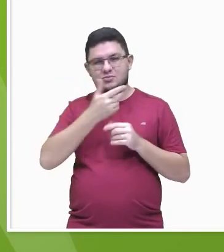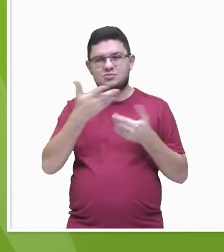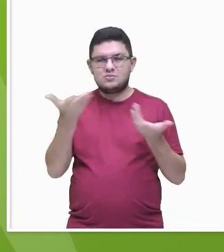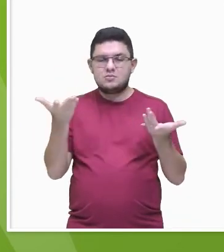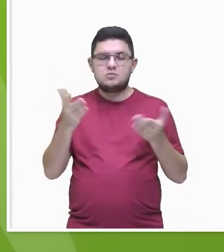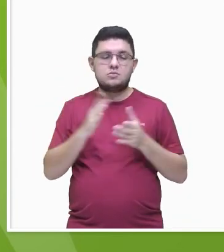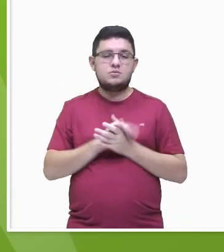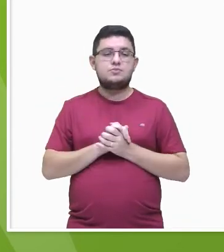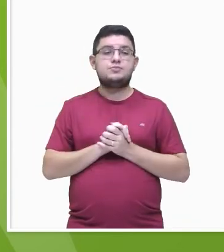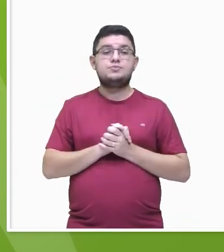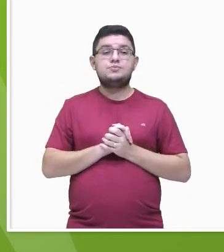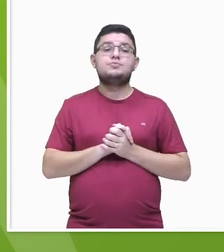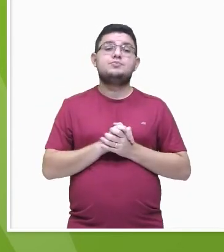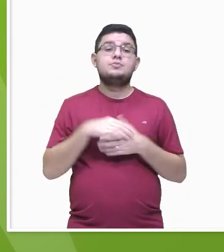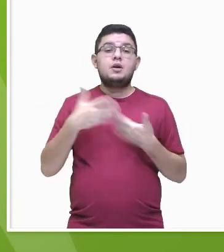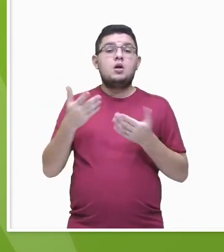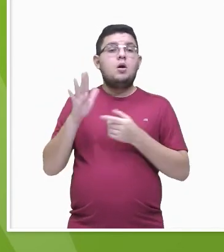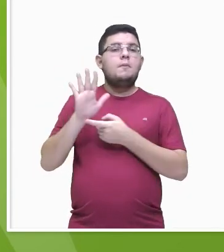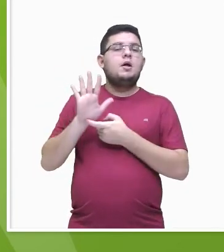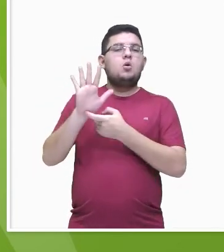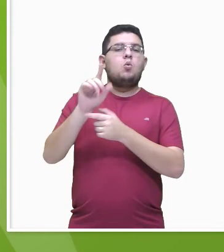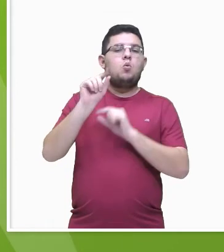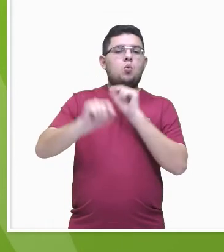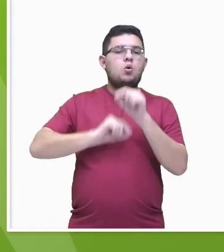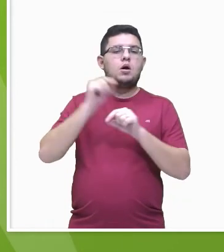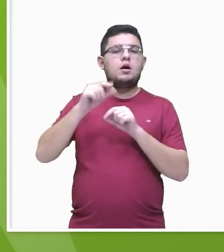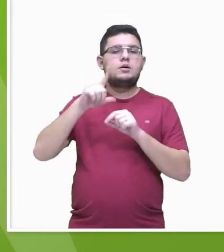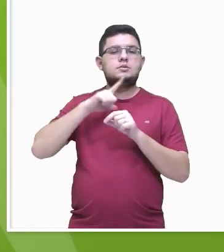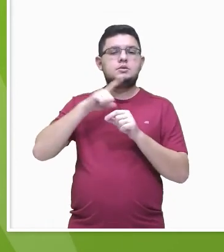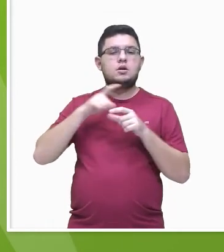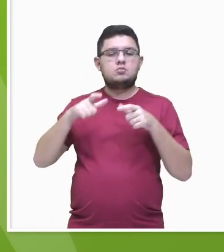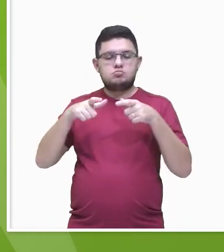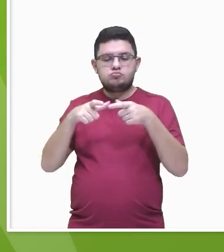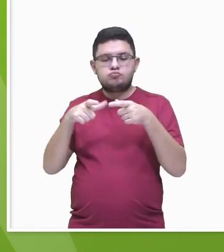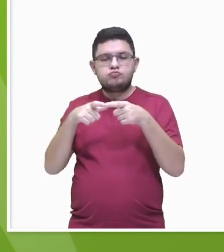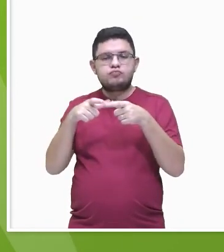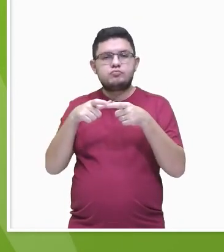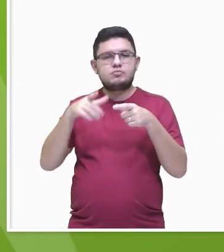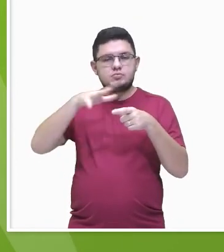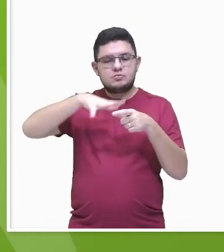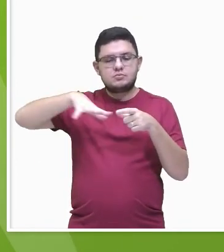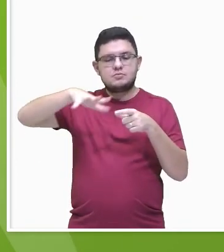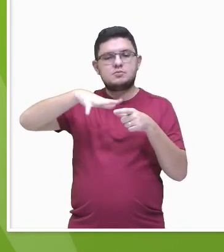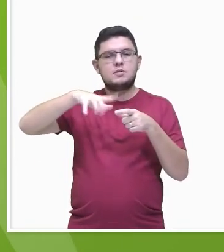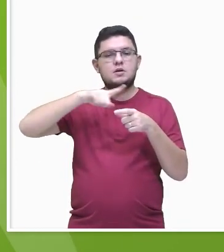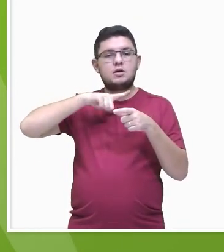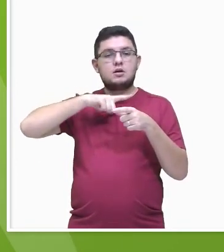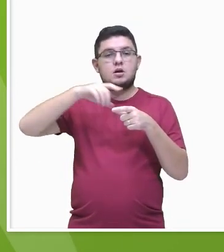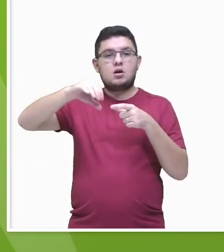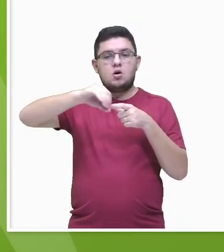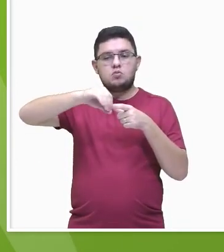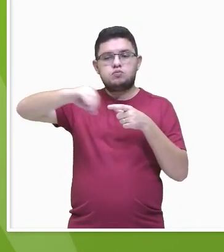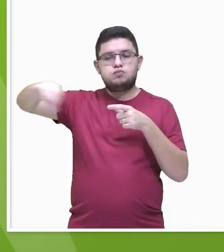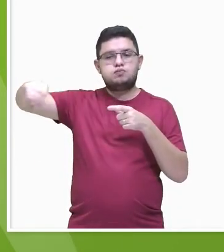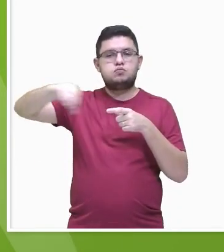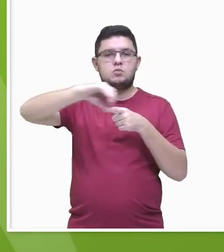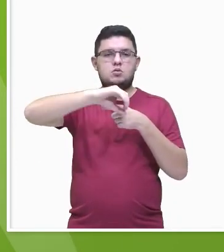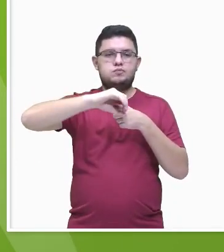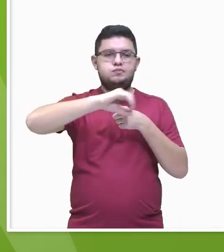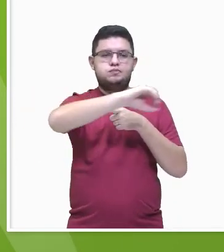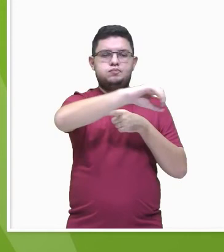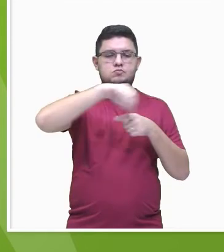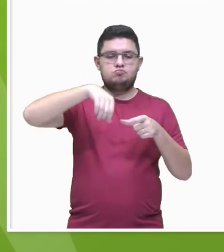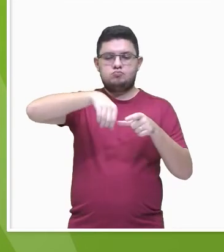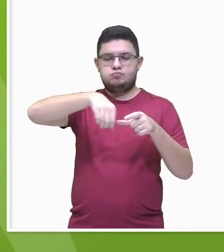aí? Eles apresentam um disco central, pequeno, de onde partem 5 braços articulados,